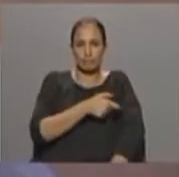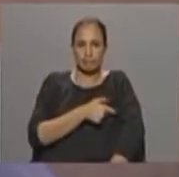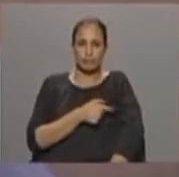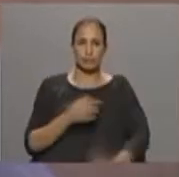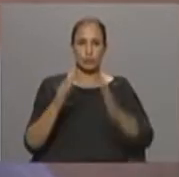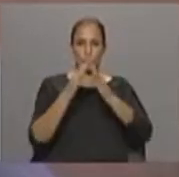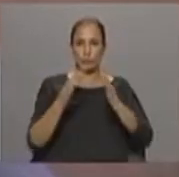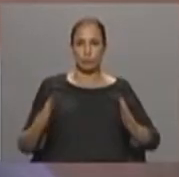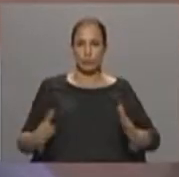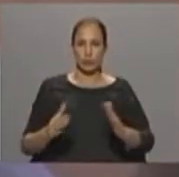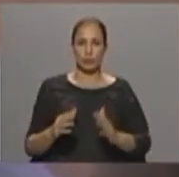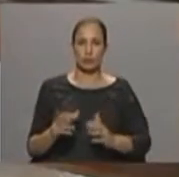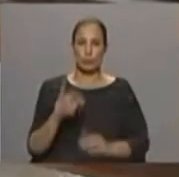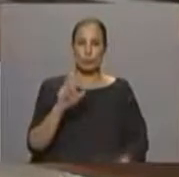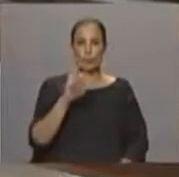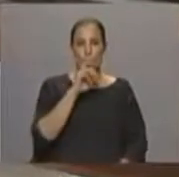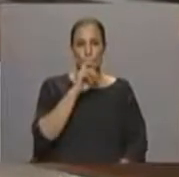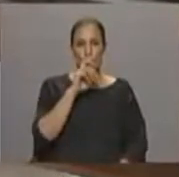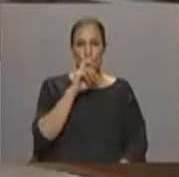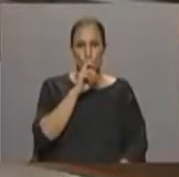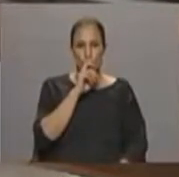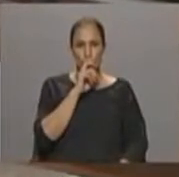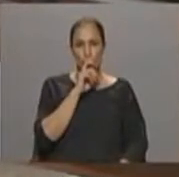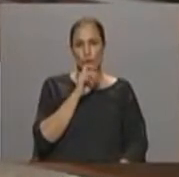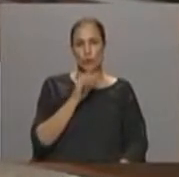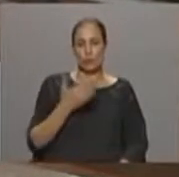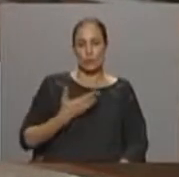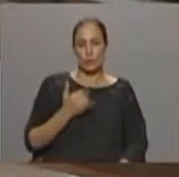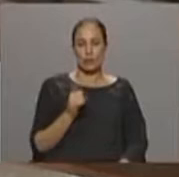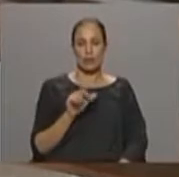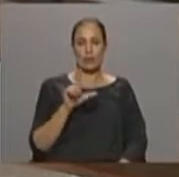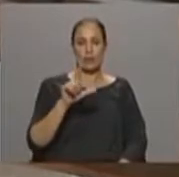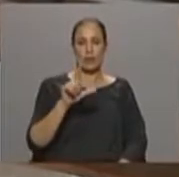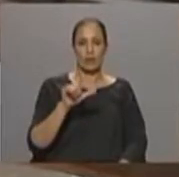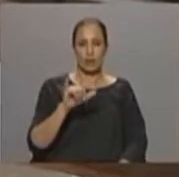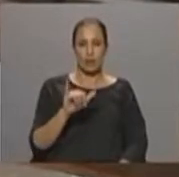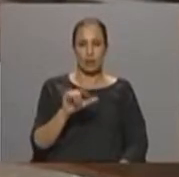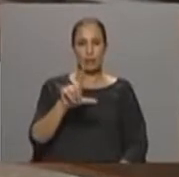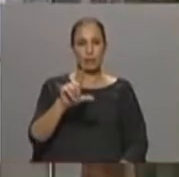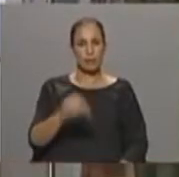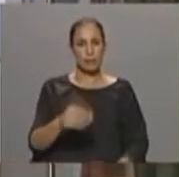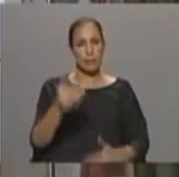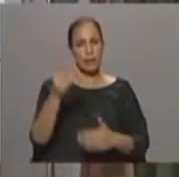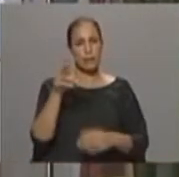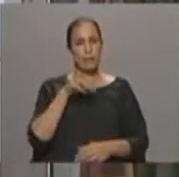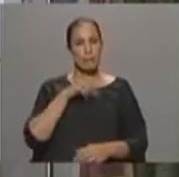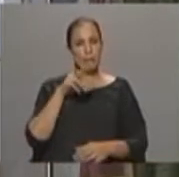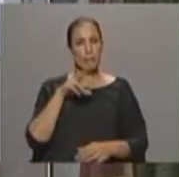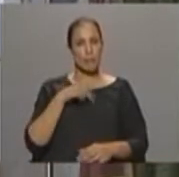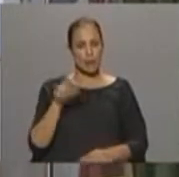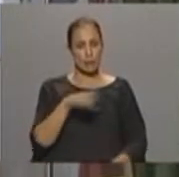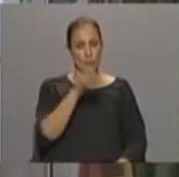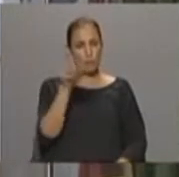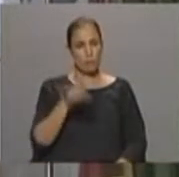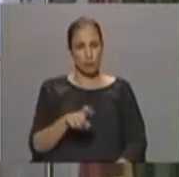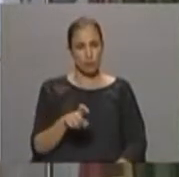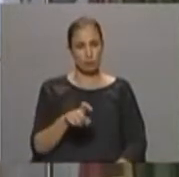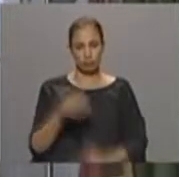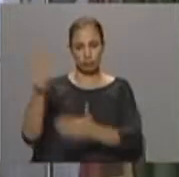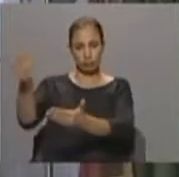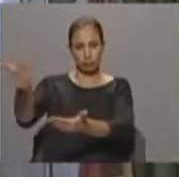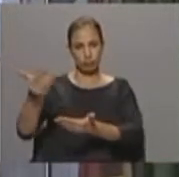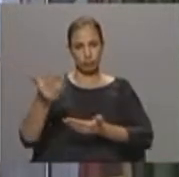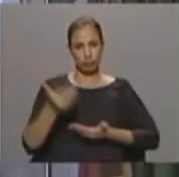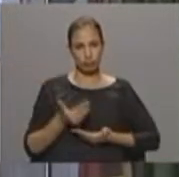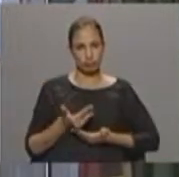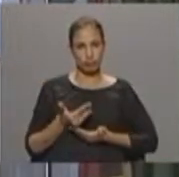bispo emérito de Dili e Prémio Nobel da Paz em 1996. Dom Jaime Garcia Goulart é um nome que Timor jamais